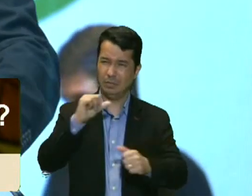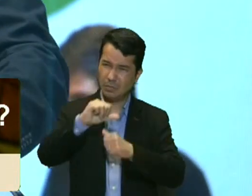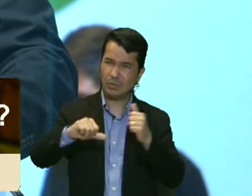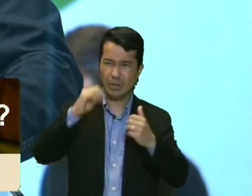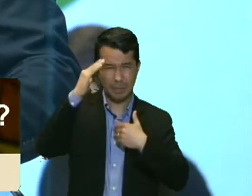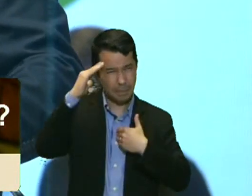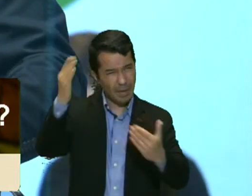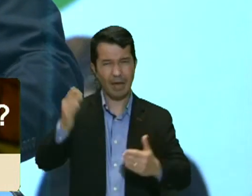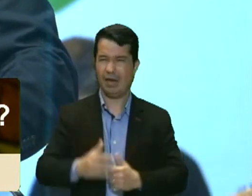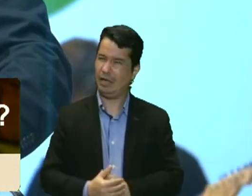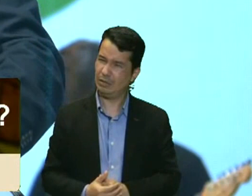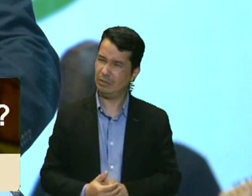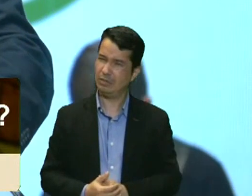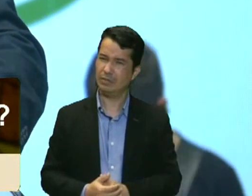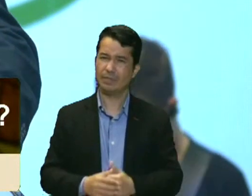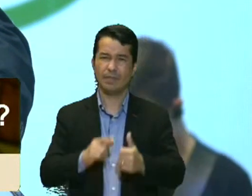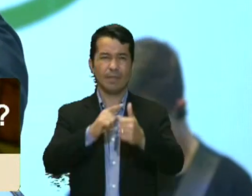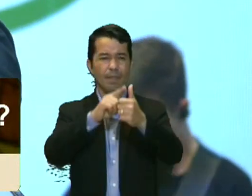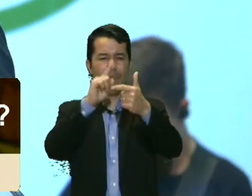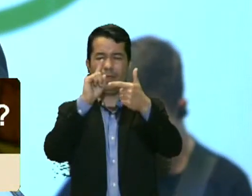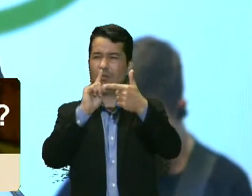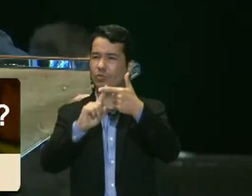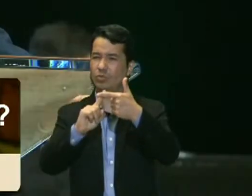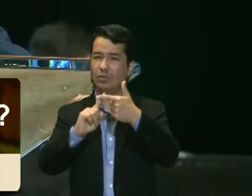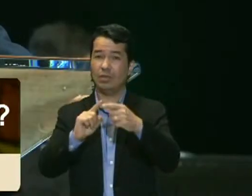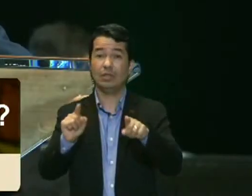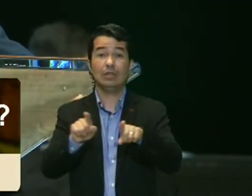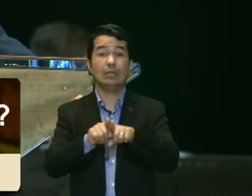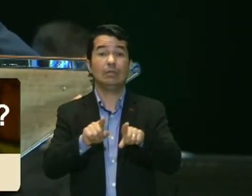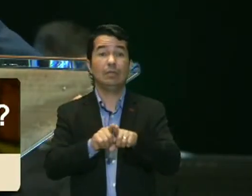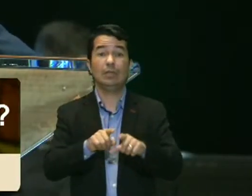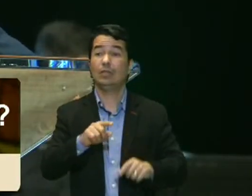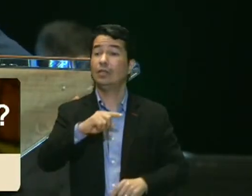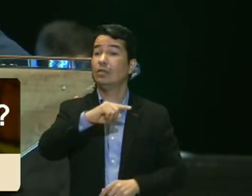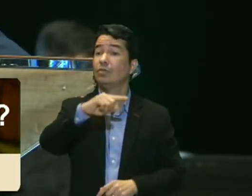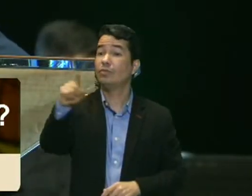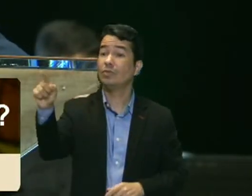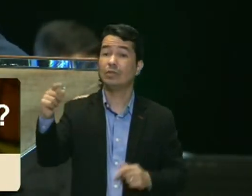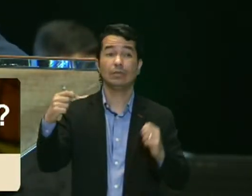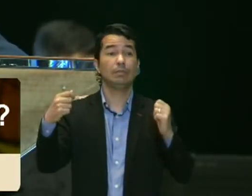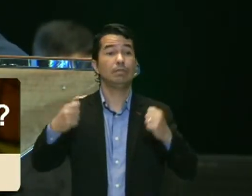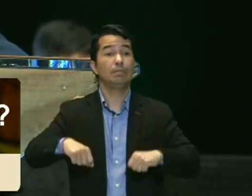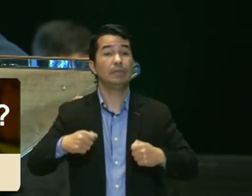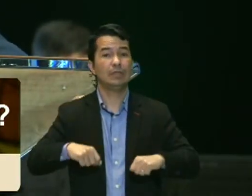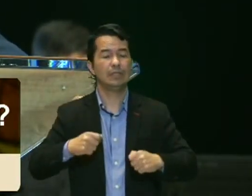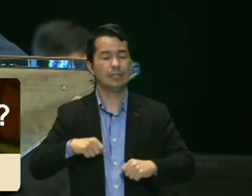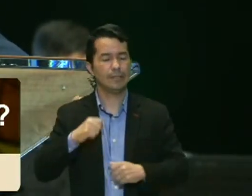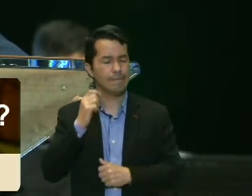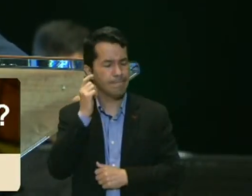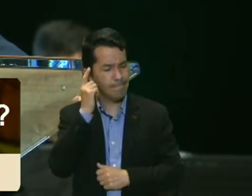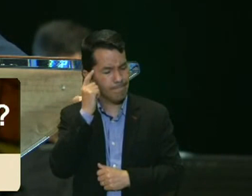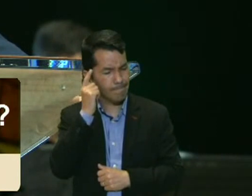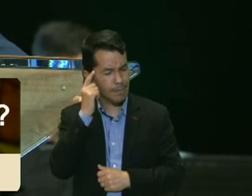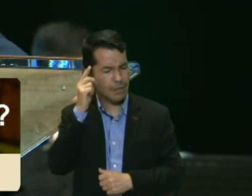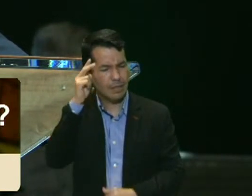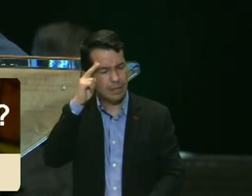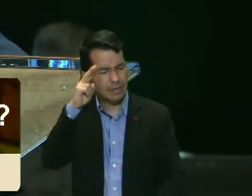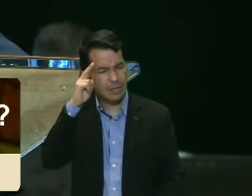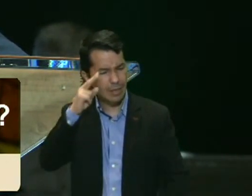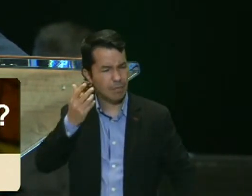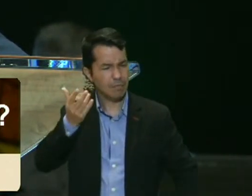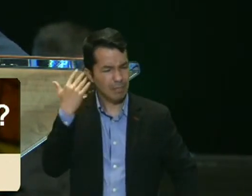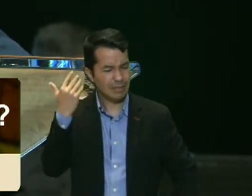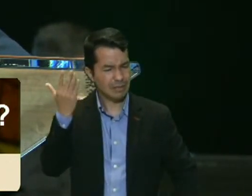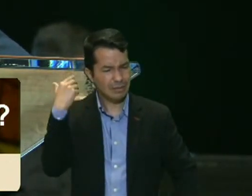Segunda pergunta: se você precisa resgatar expressões de gratidão em orações